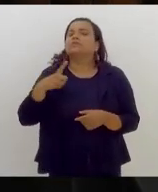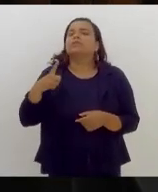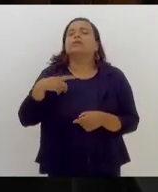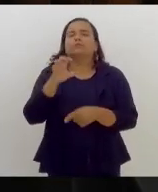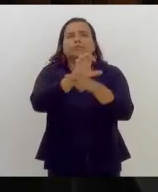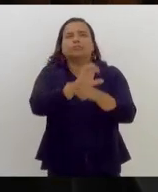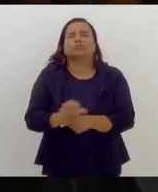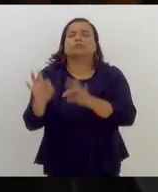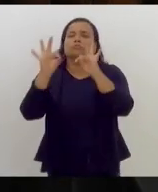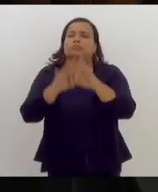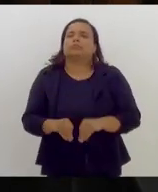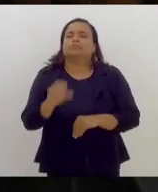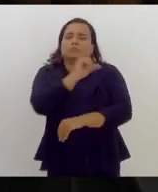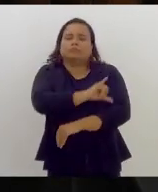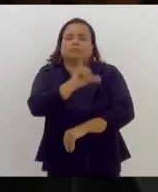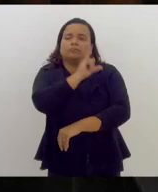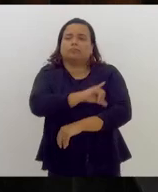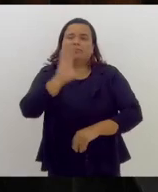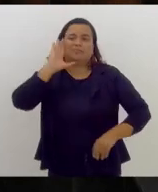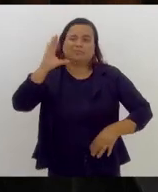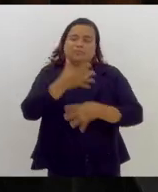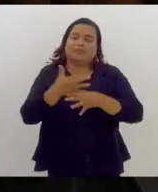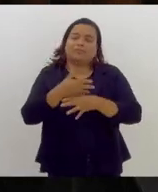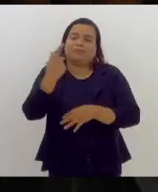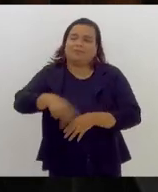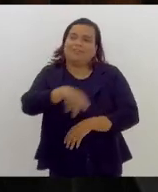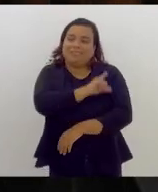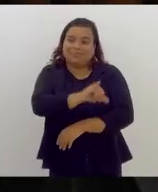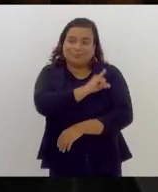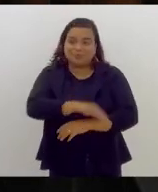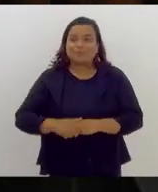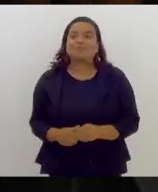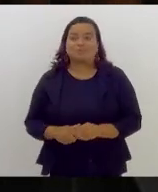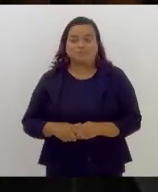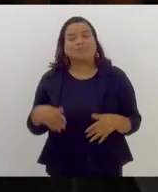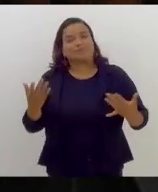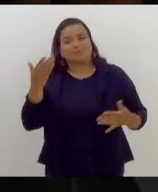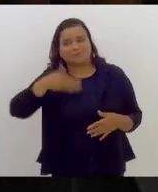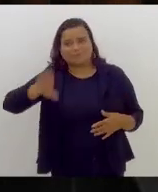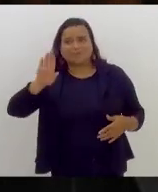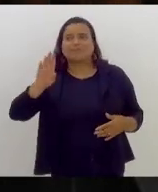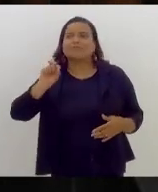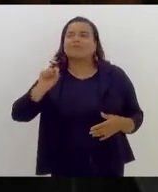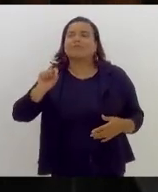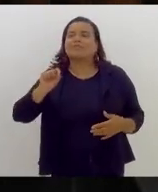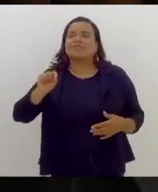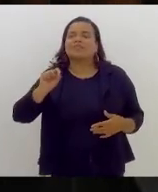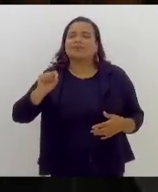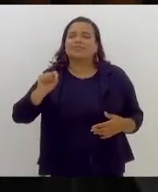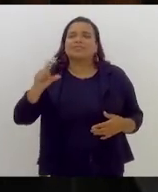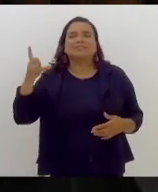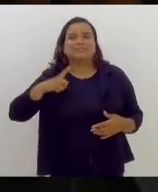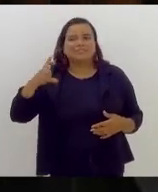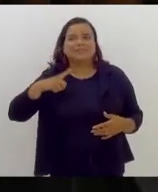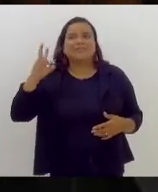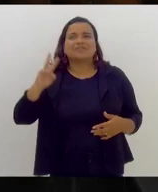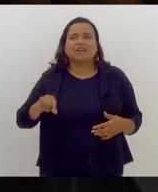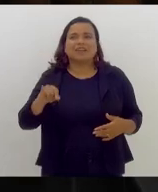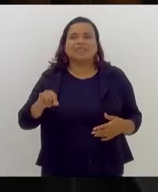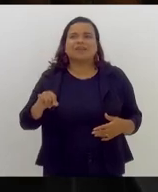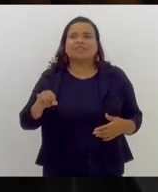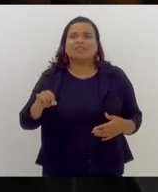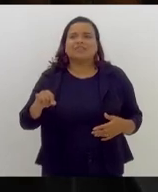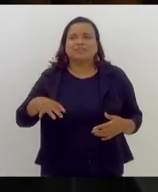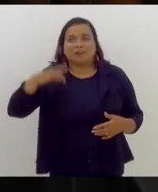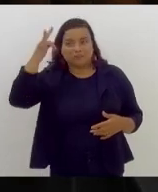Rio de Janeiro, em especial na cidade do Rio de Janeiro. Então, prometendo que teremos, em